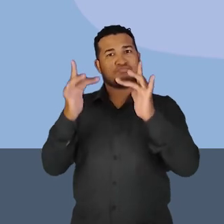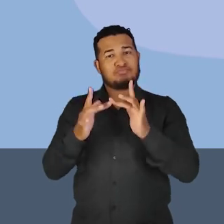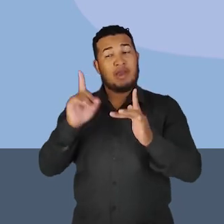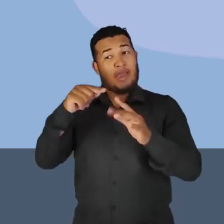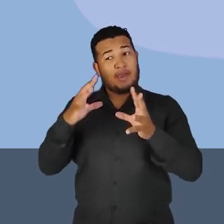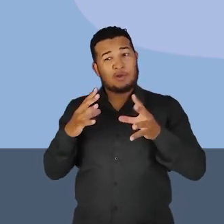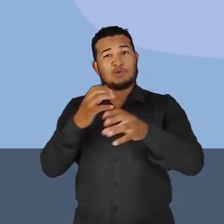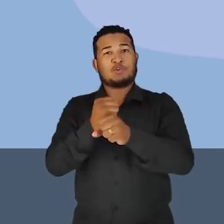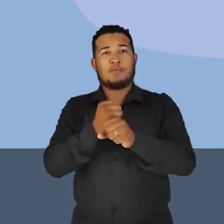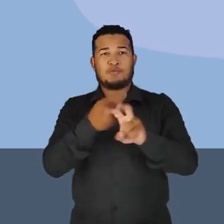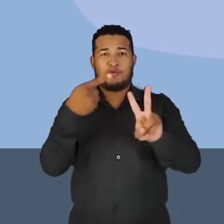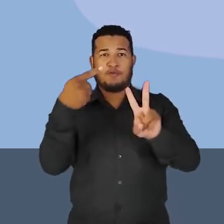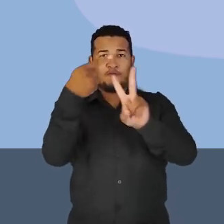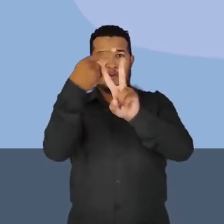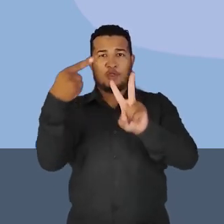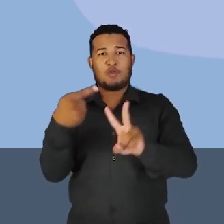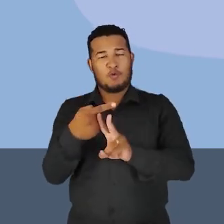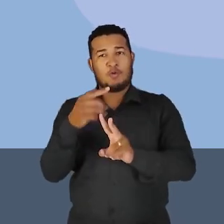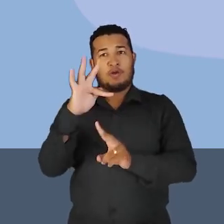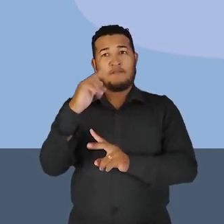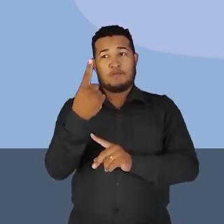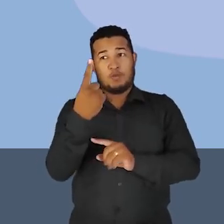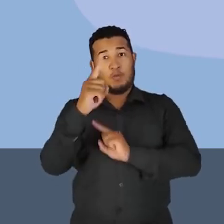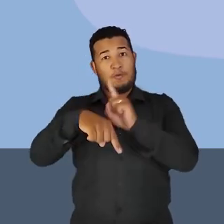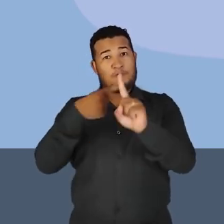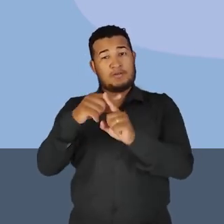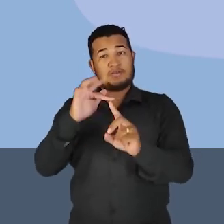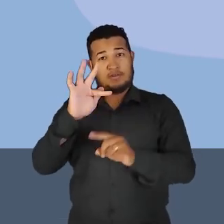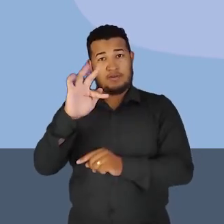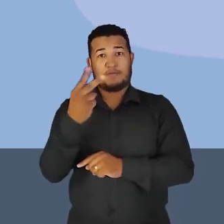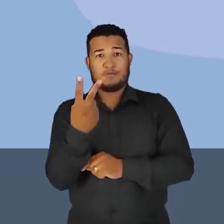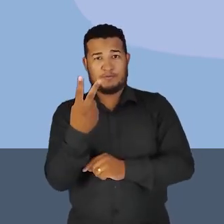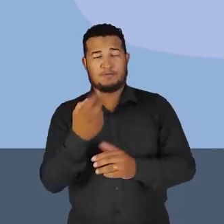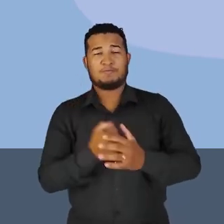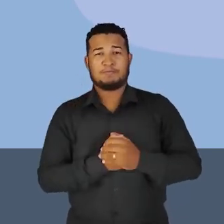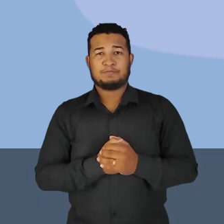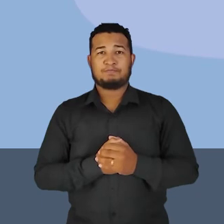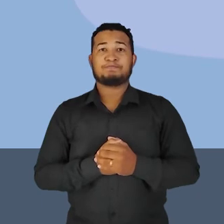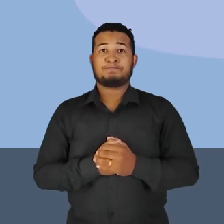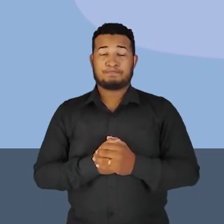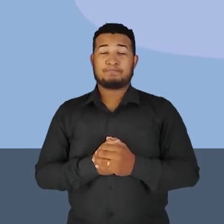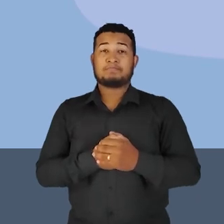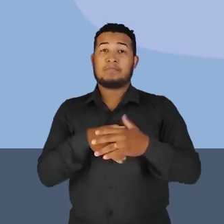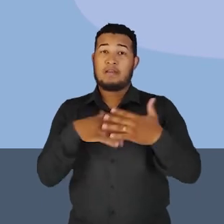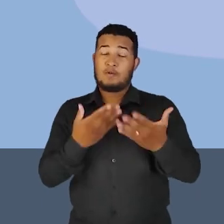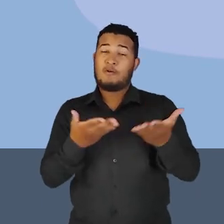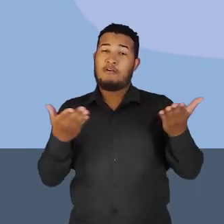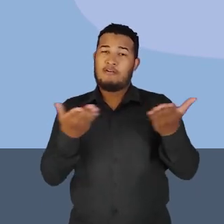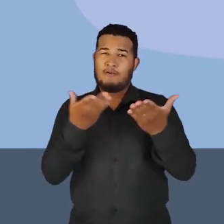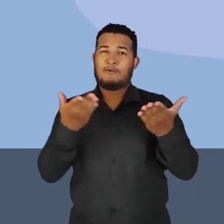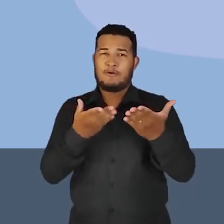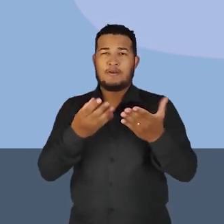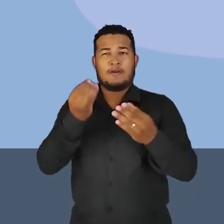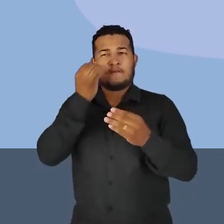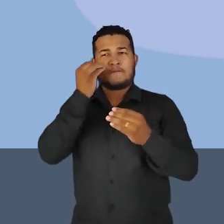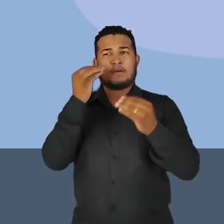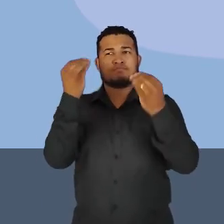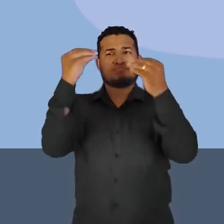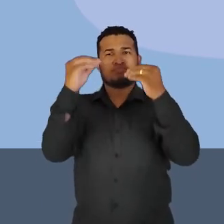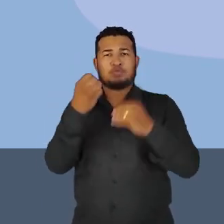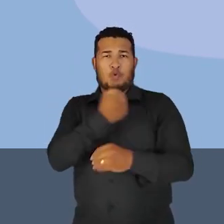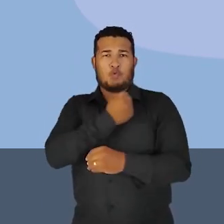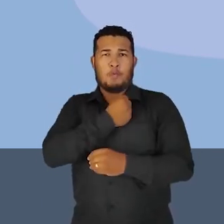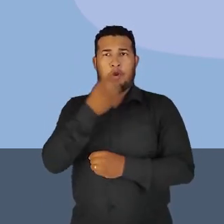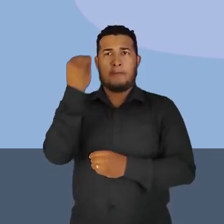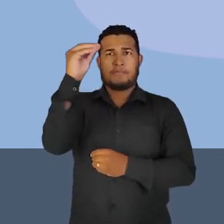ser a soma do vetor F1 mais o vetor F2. Então, vamos agora atribuir